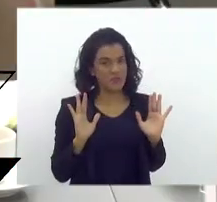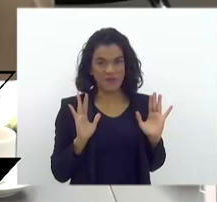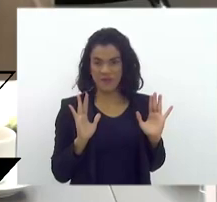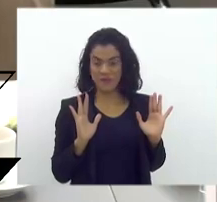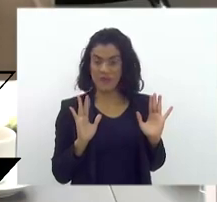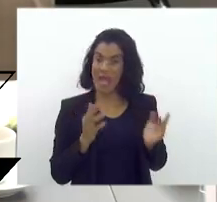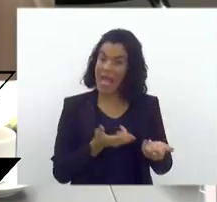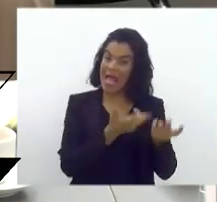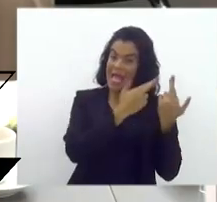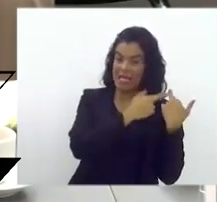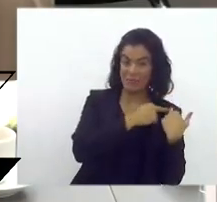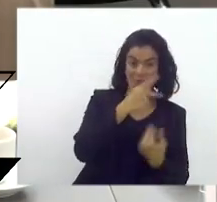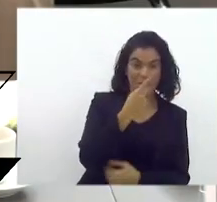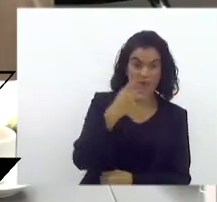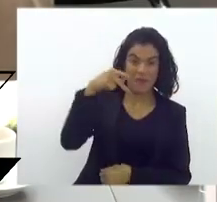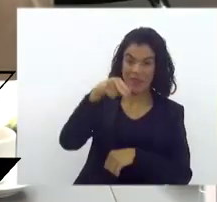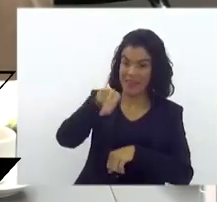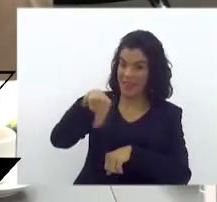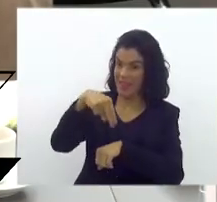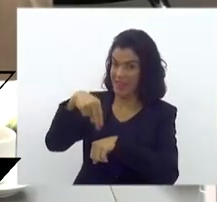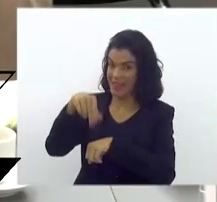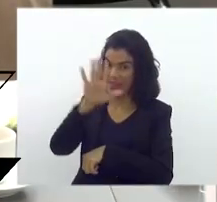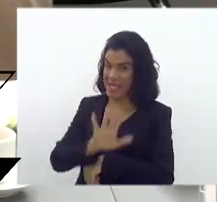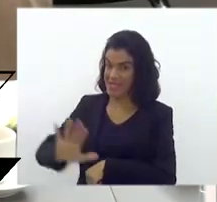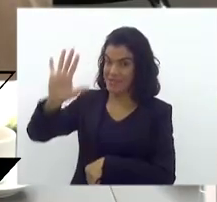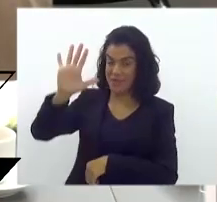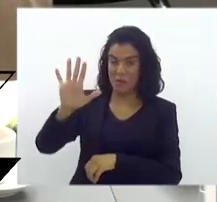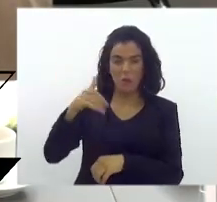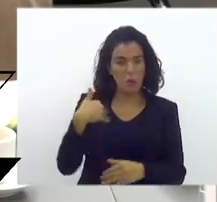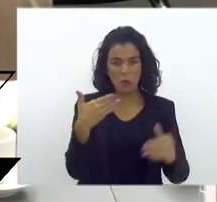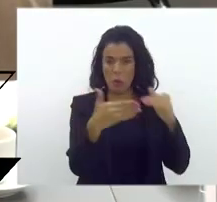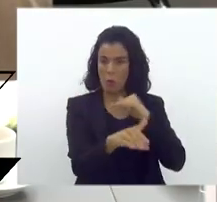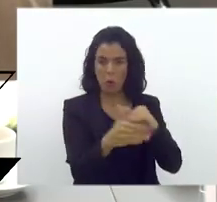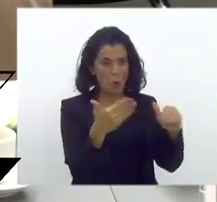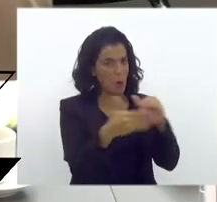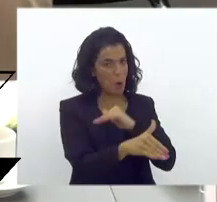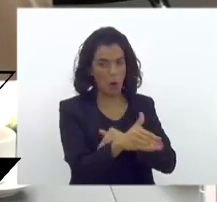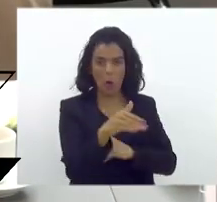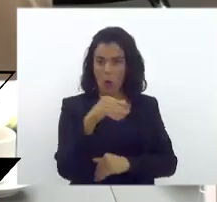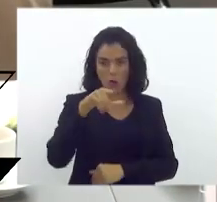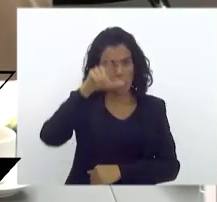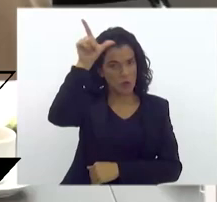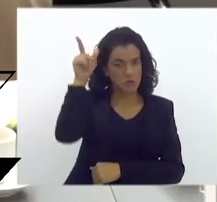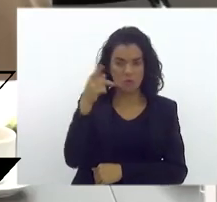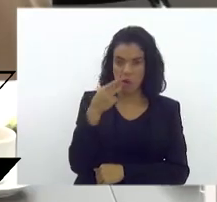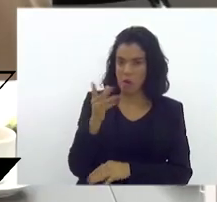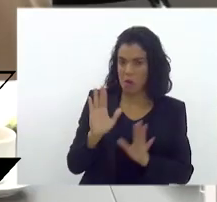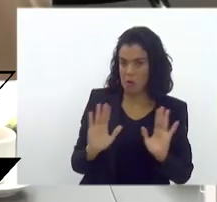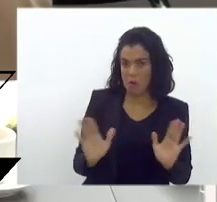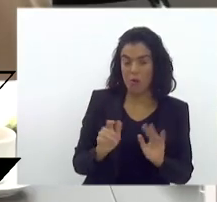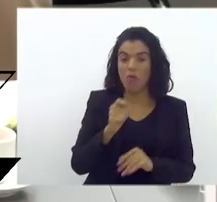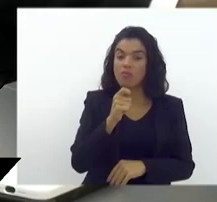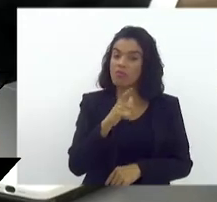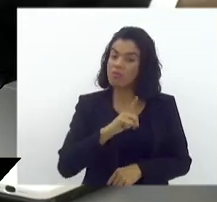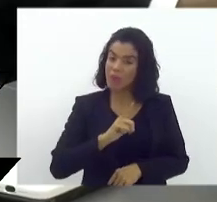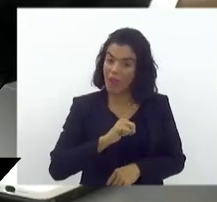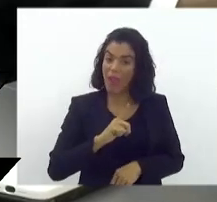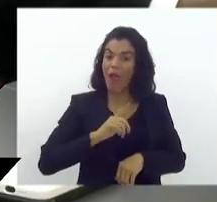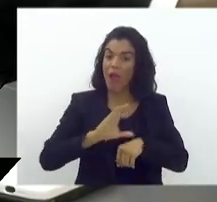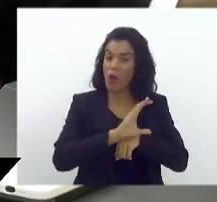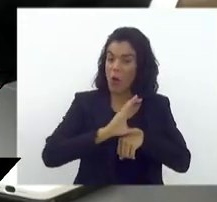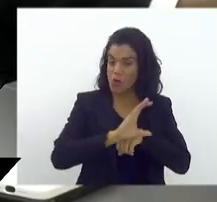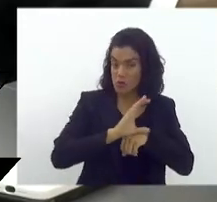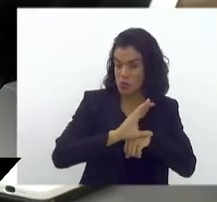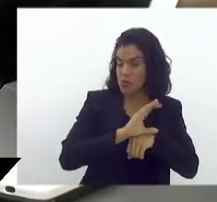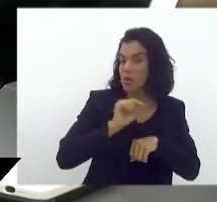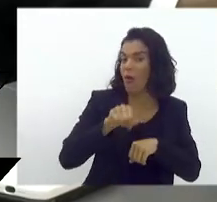tem que ser legislação nacional. Eu discordo, deputado Luiz Paulo. Tem um dispositivo constitucional, por exemplo, que impede a fabricação de armas no Rio